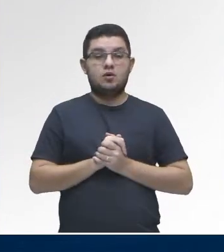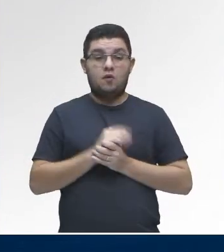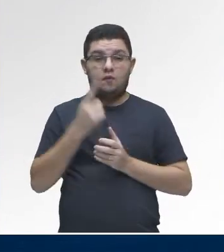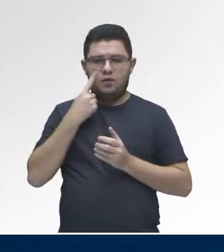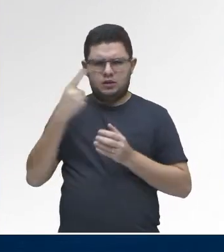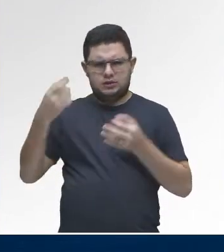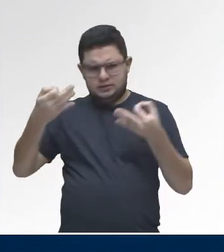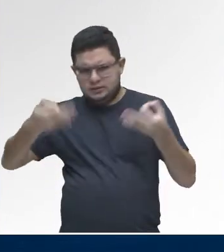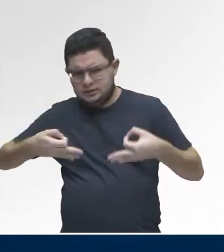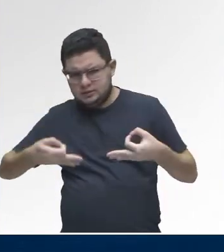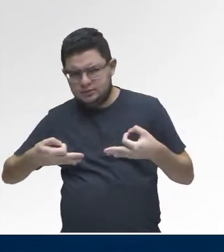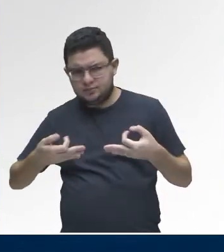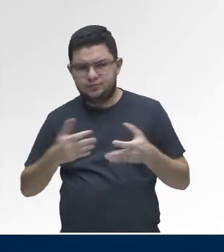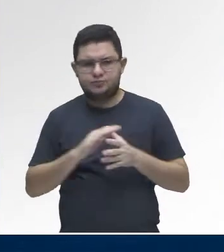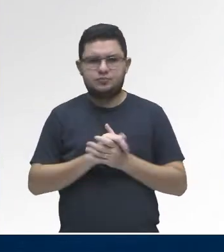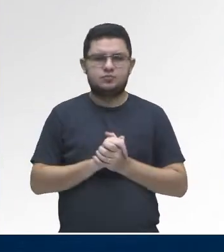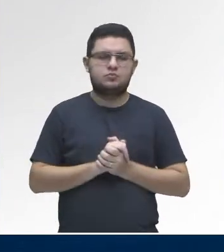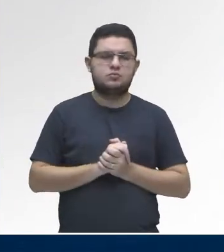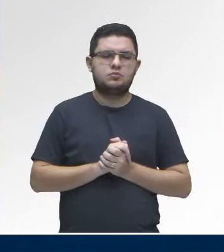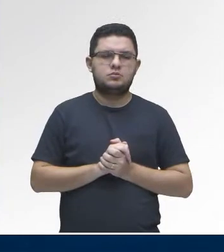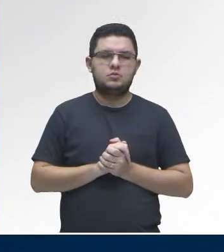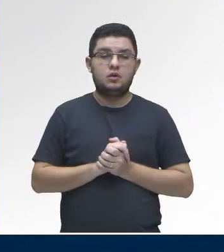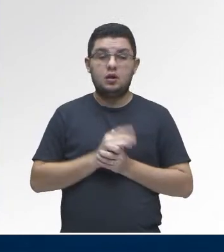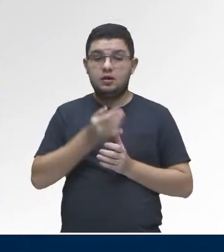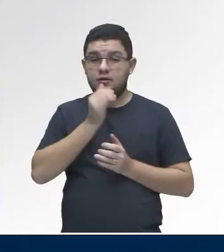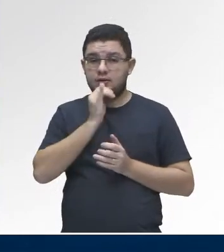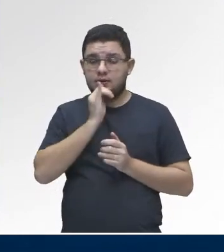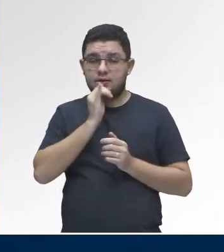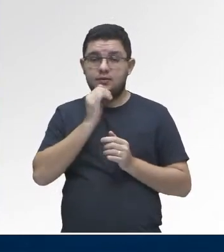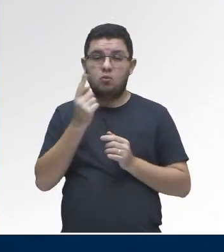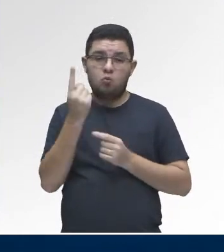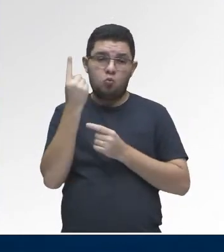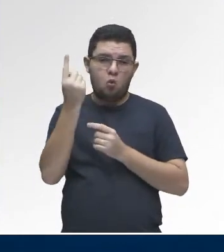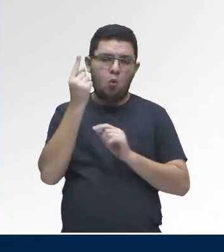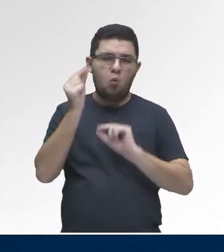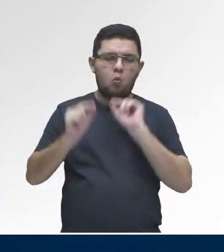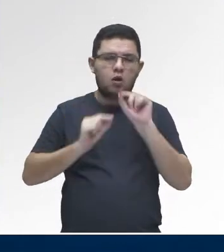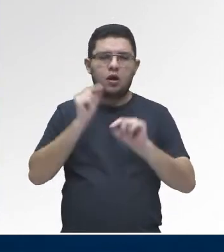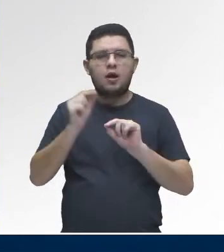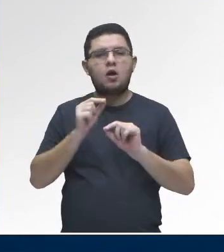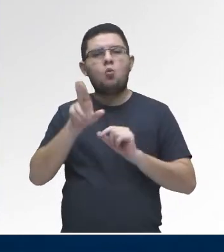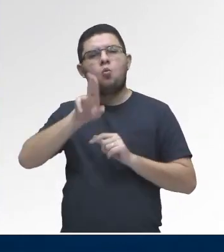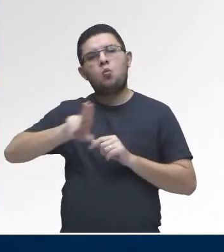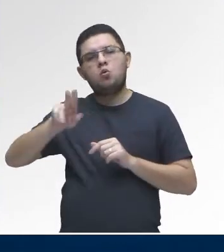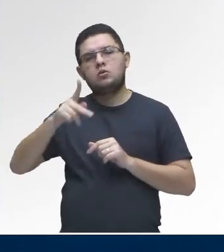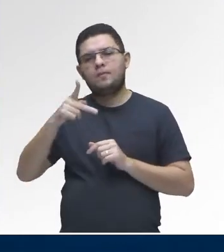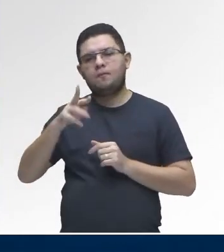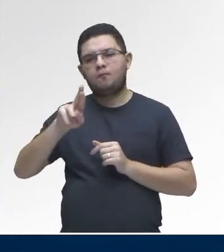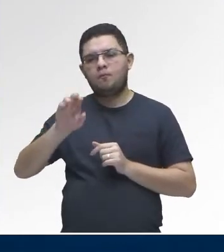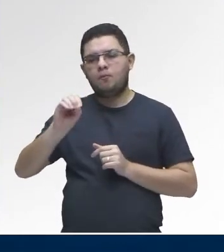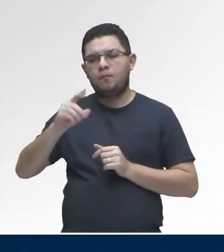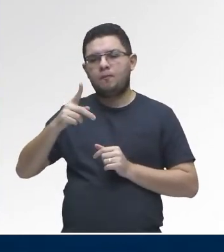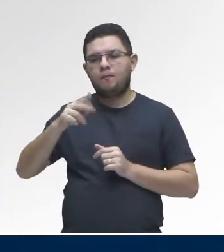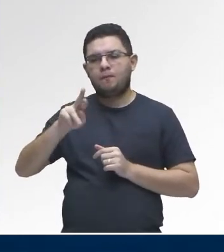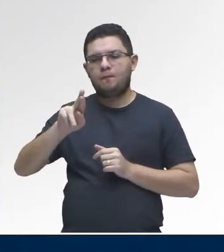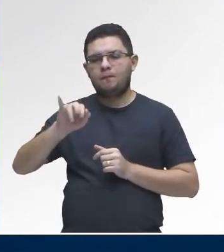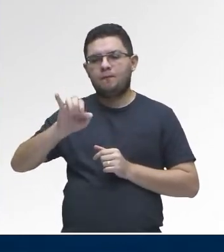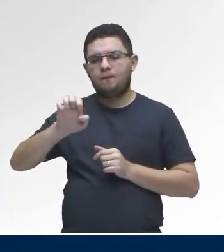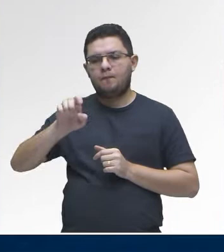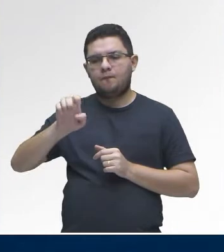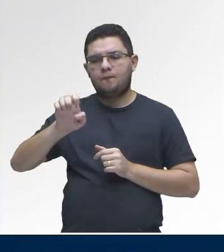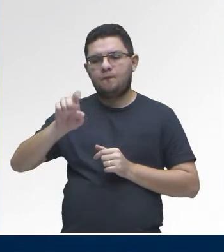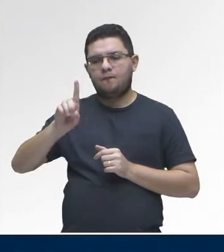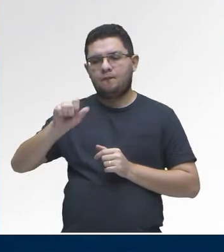uma propriedade que a gente aprendeu para verificar se está correto, né? Então, a gente tem aqui